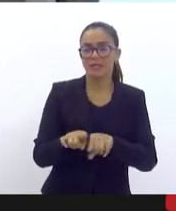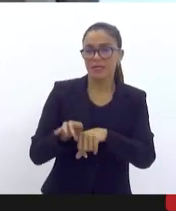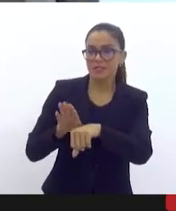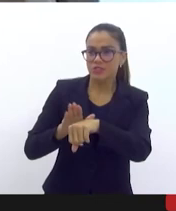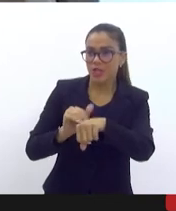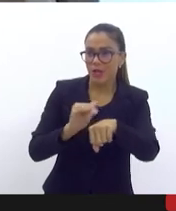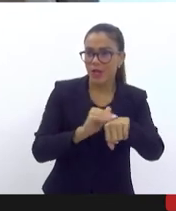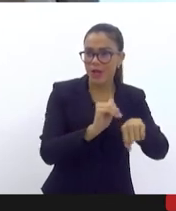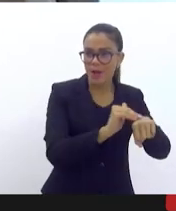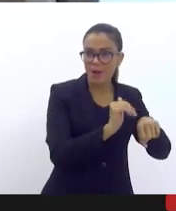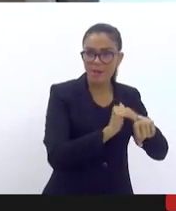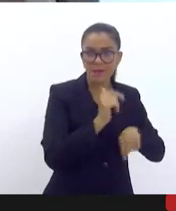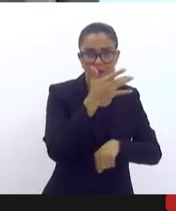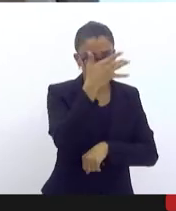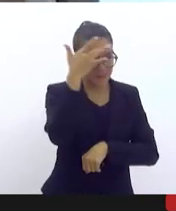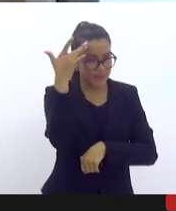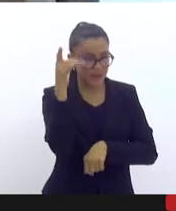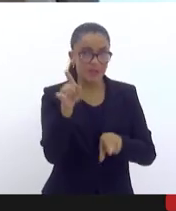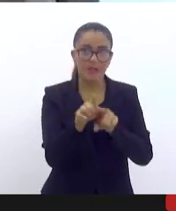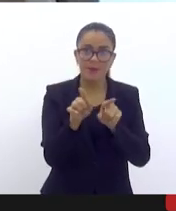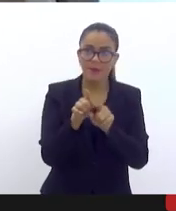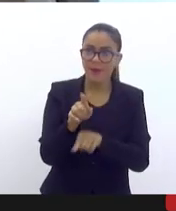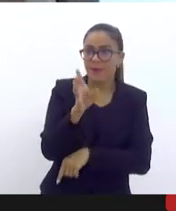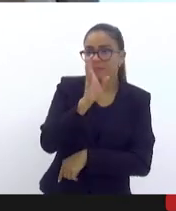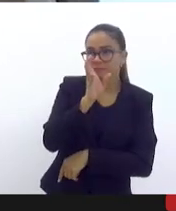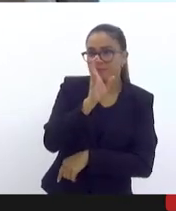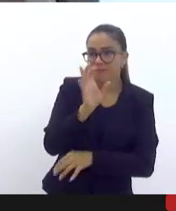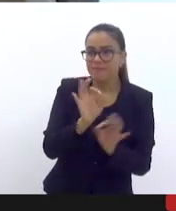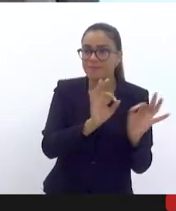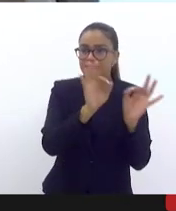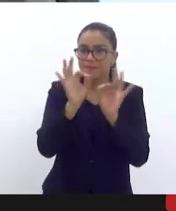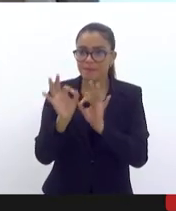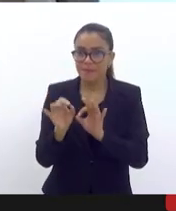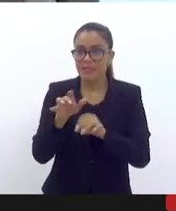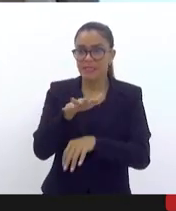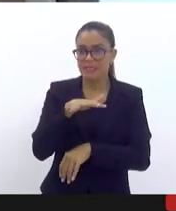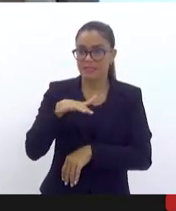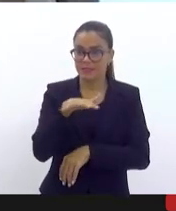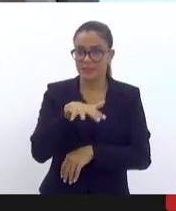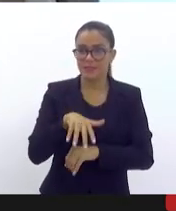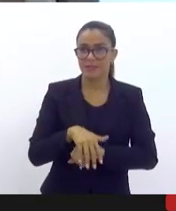equipe tão mais sintonizadas com esse tipo de situação